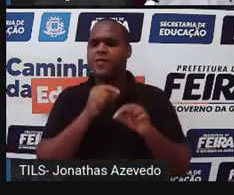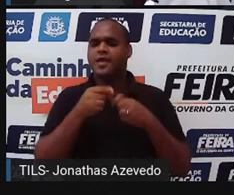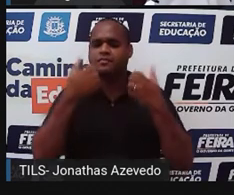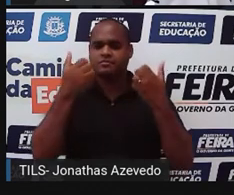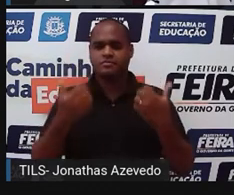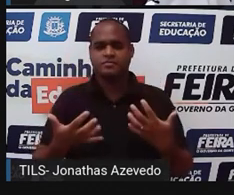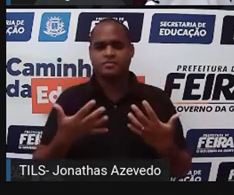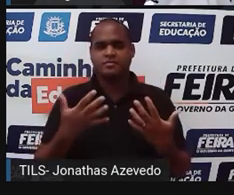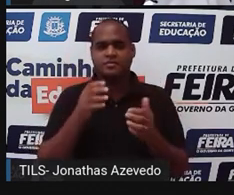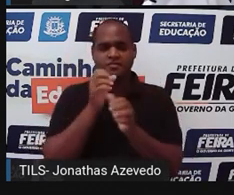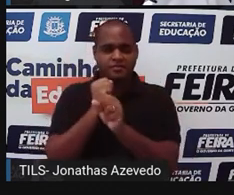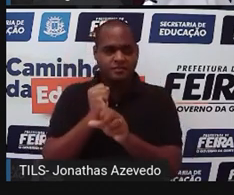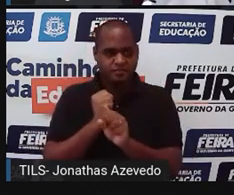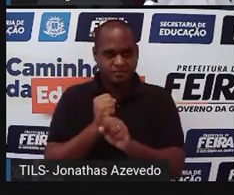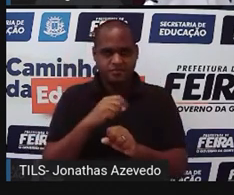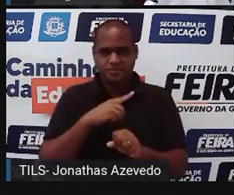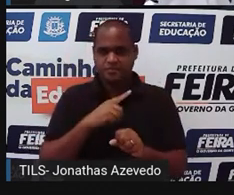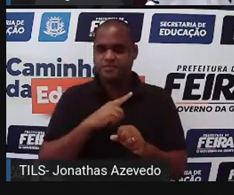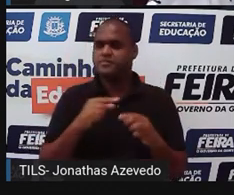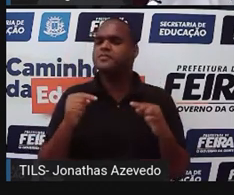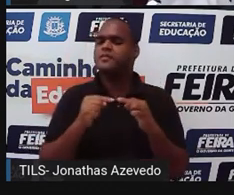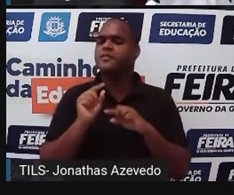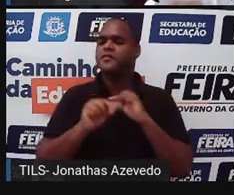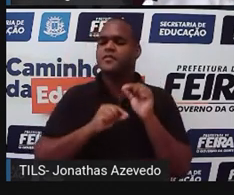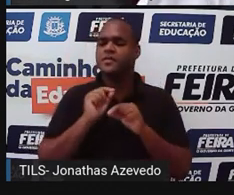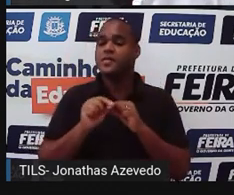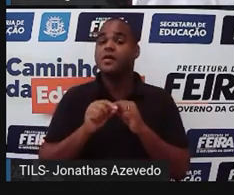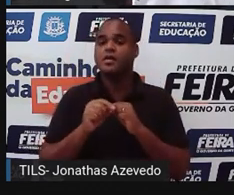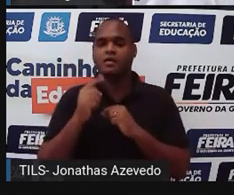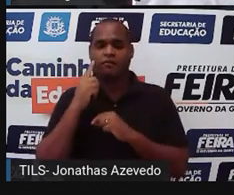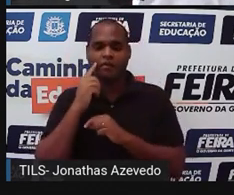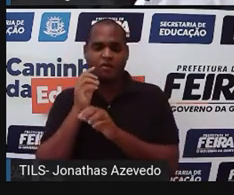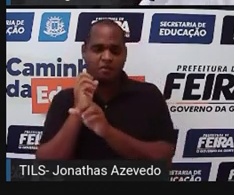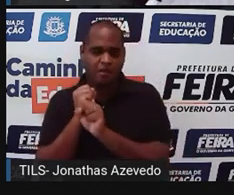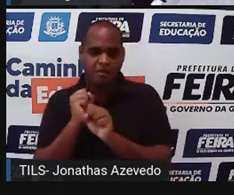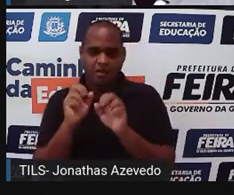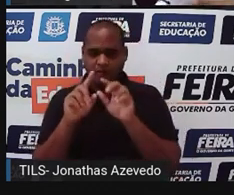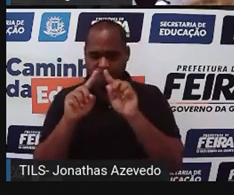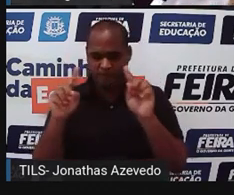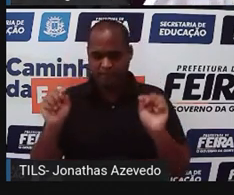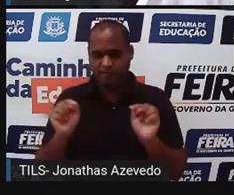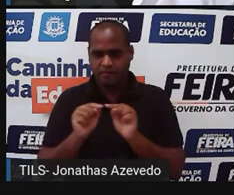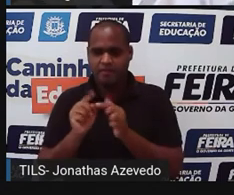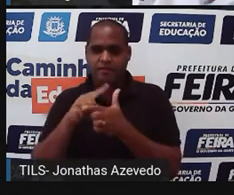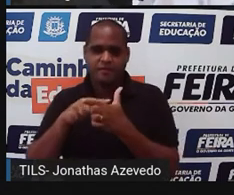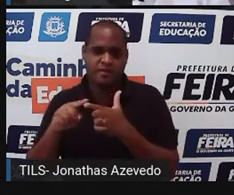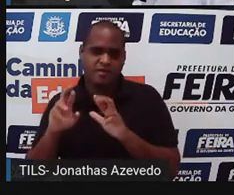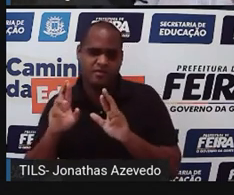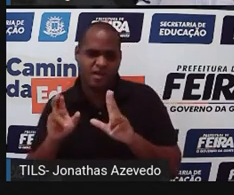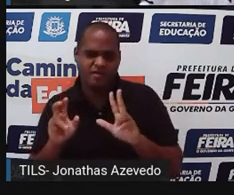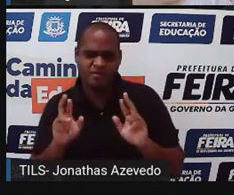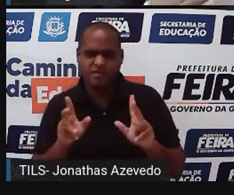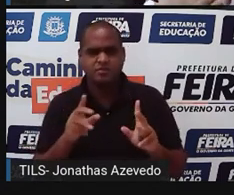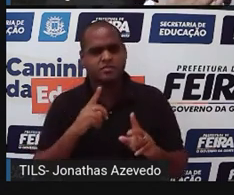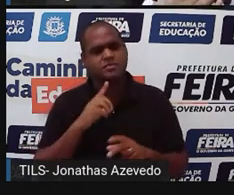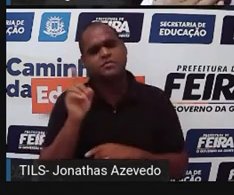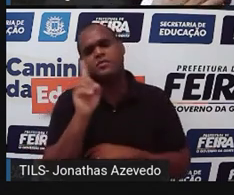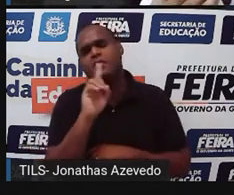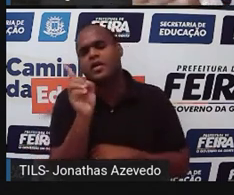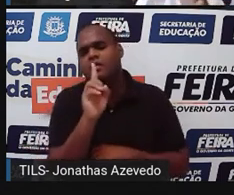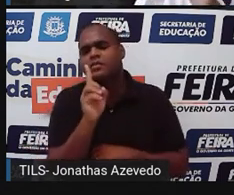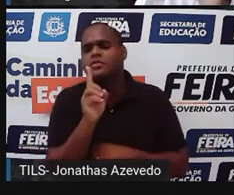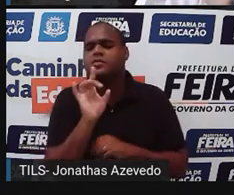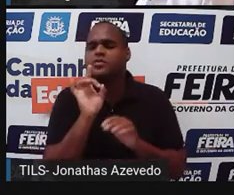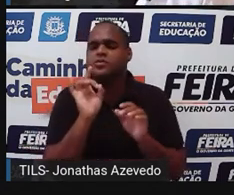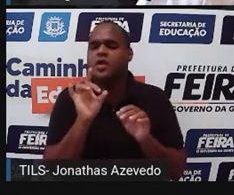gente plantar calculando área de triângulo a gente não vai ter tem que estar fazendo um retângulo para dividir em dois triângulos não isso é só para gente